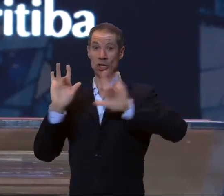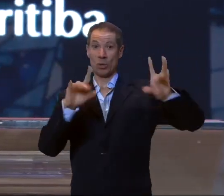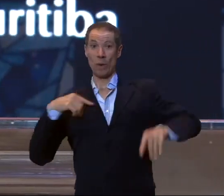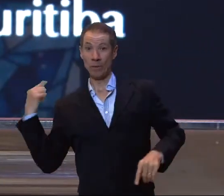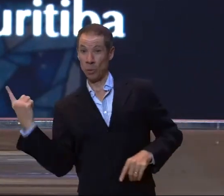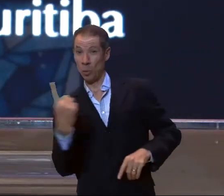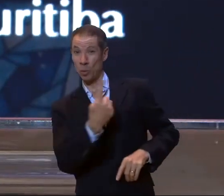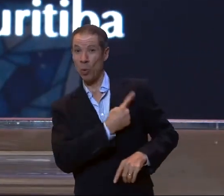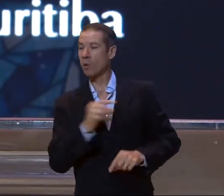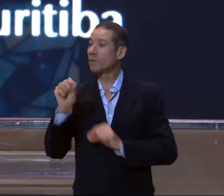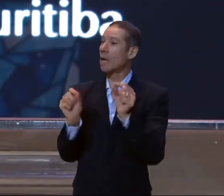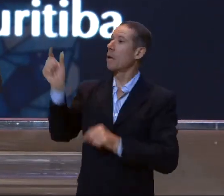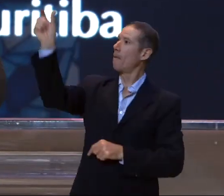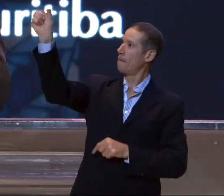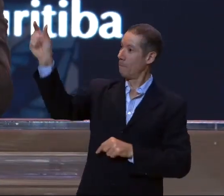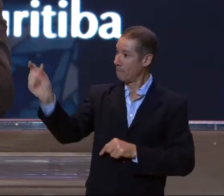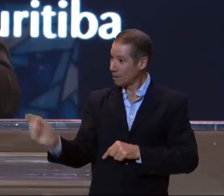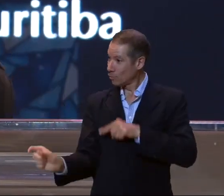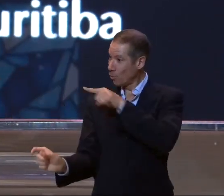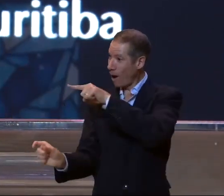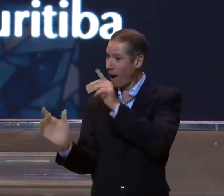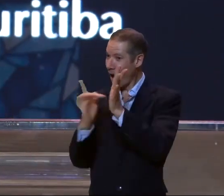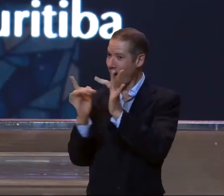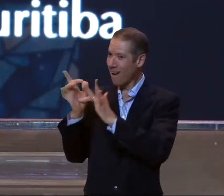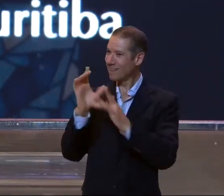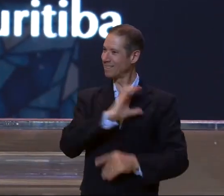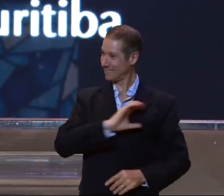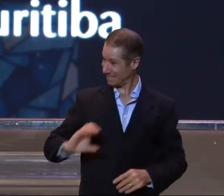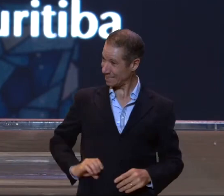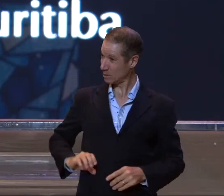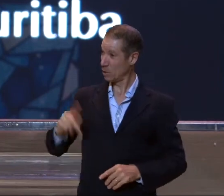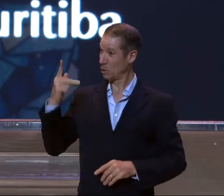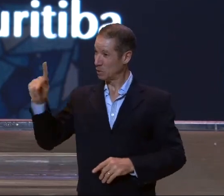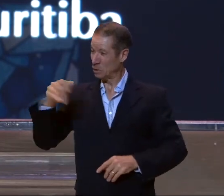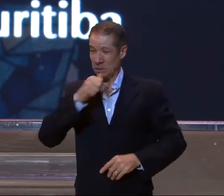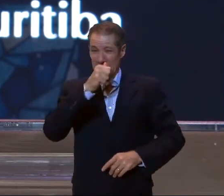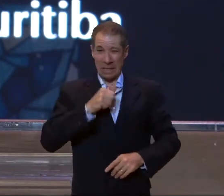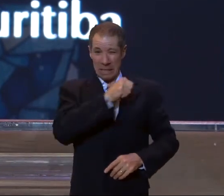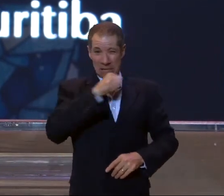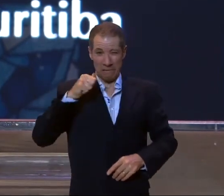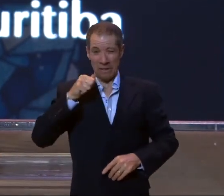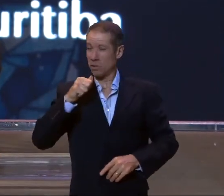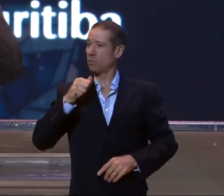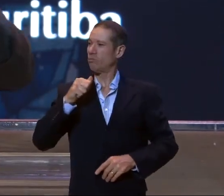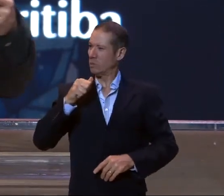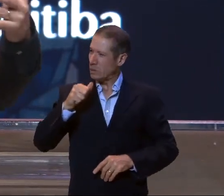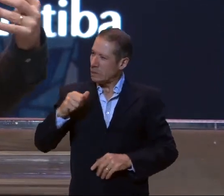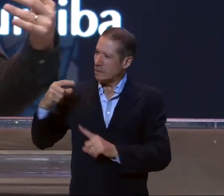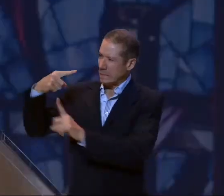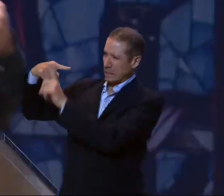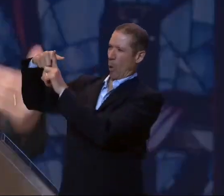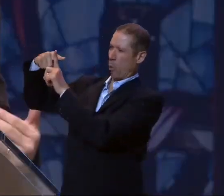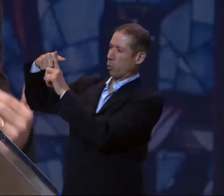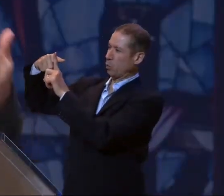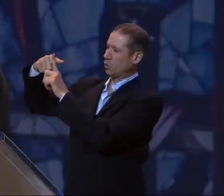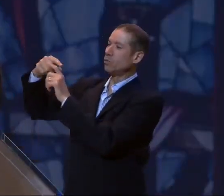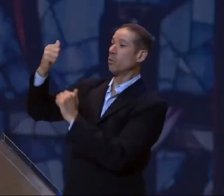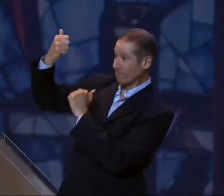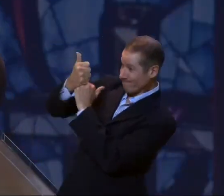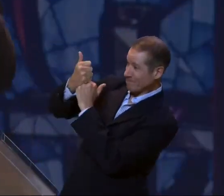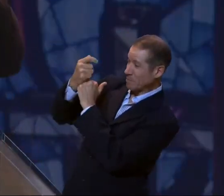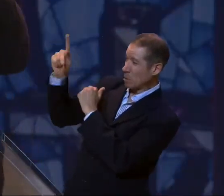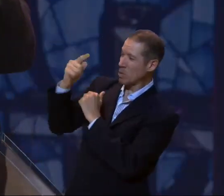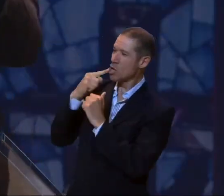da pessoa de Jesus Cristo. E quando entendemos o seu sacrifício, o que Ele fez por nós, o que representa o